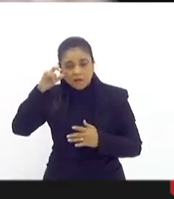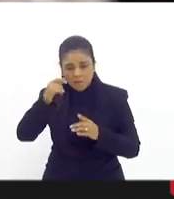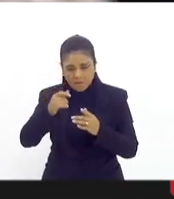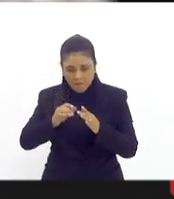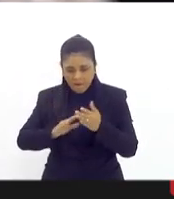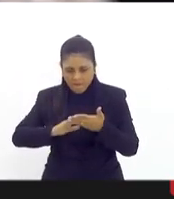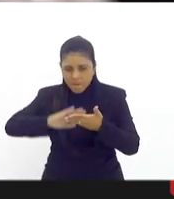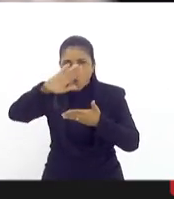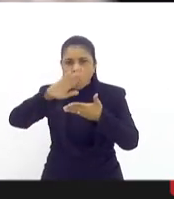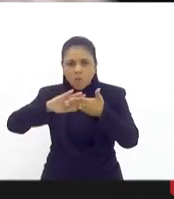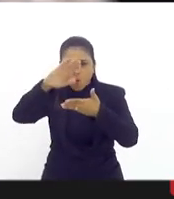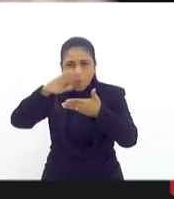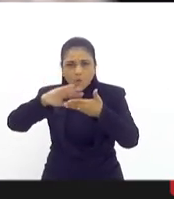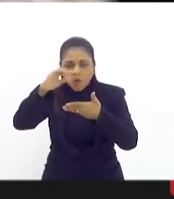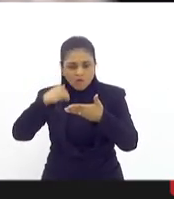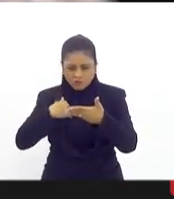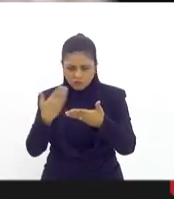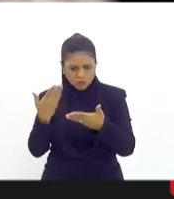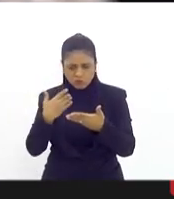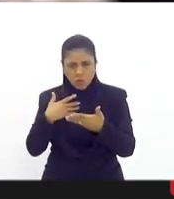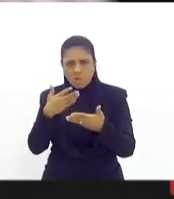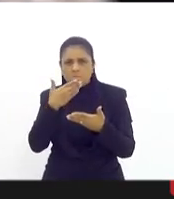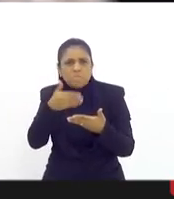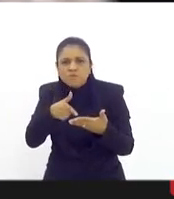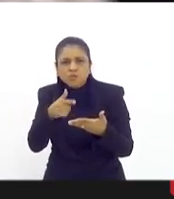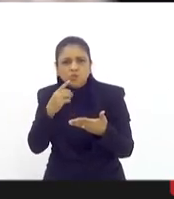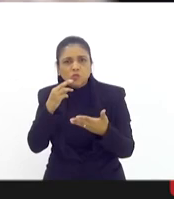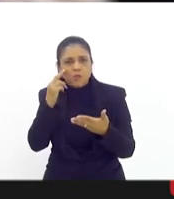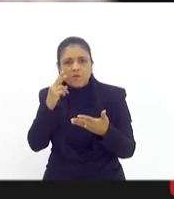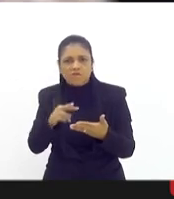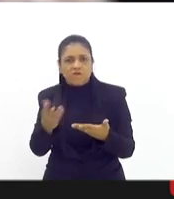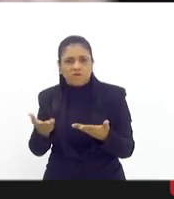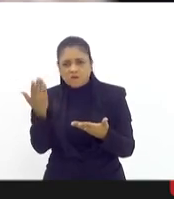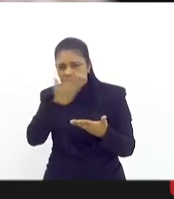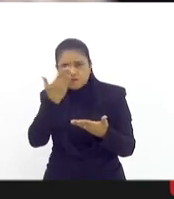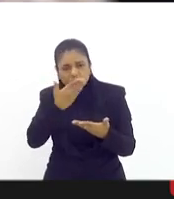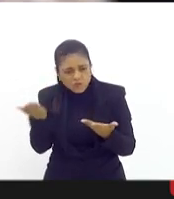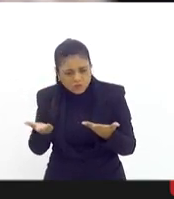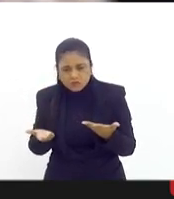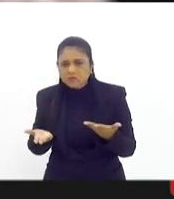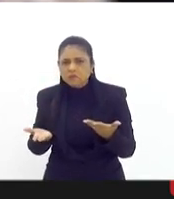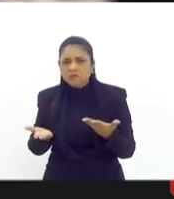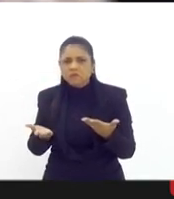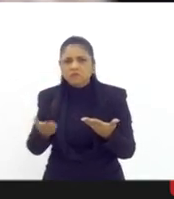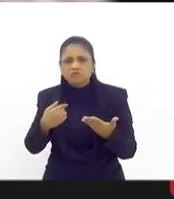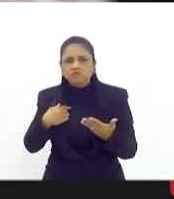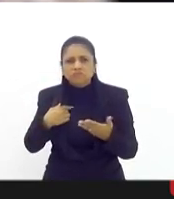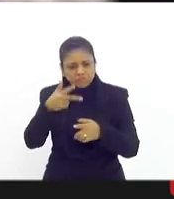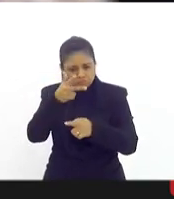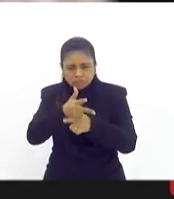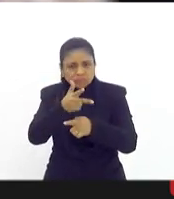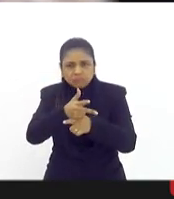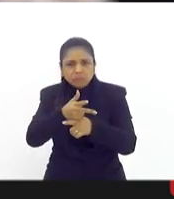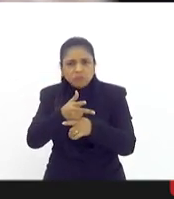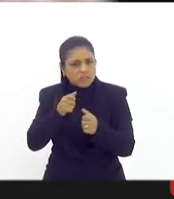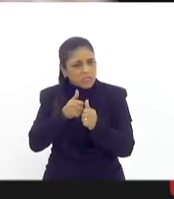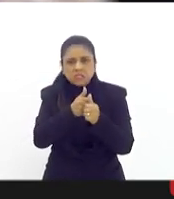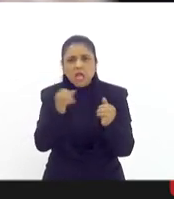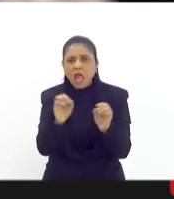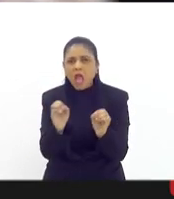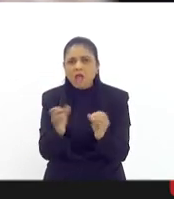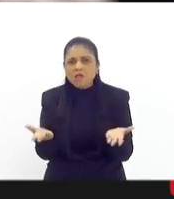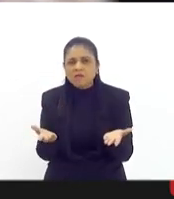que você não pediu para assistir. E muitas das vezes vídeos esses que você nem segue a pessoa.